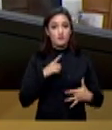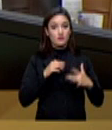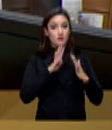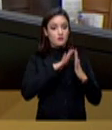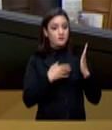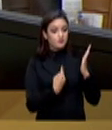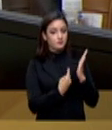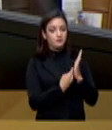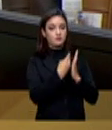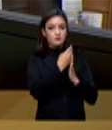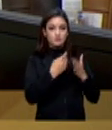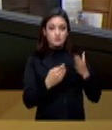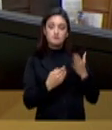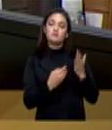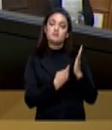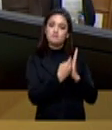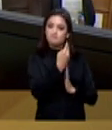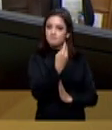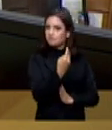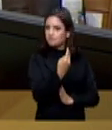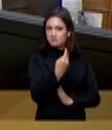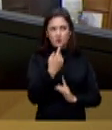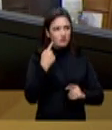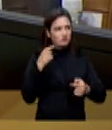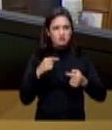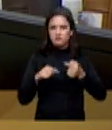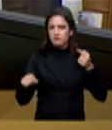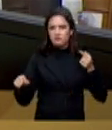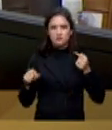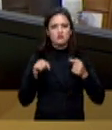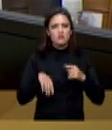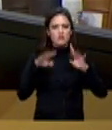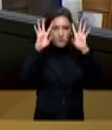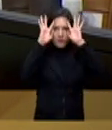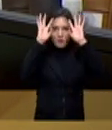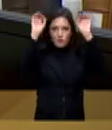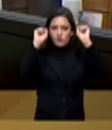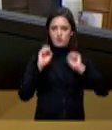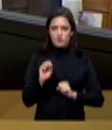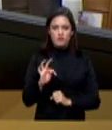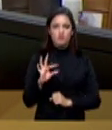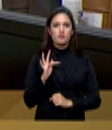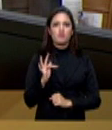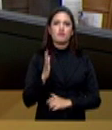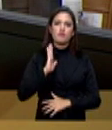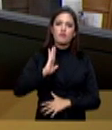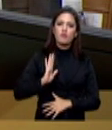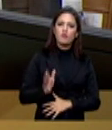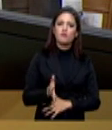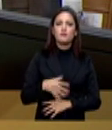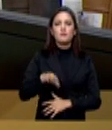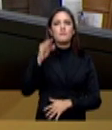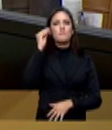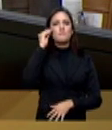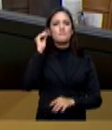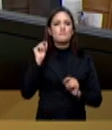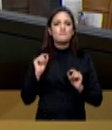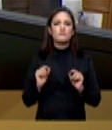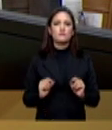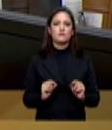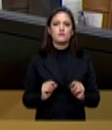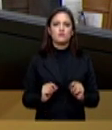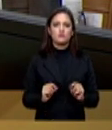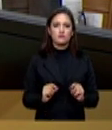iniciais não se mantém este tribunal já entendeu pela ausência de ofensa ao